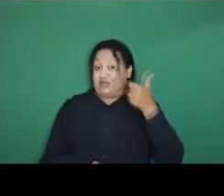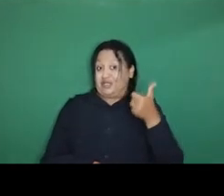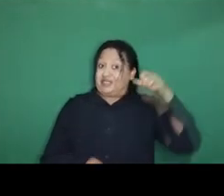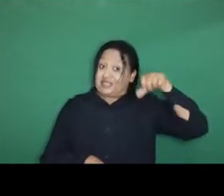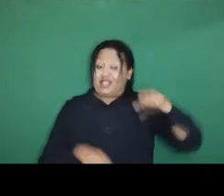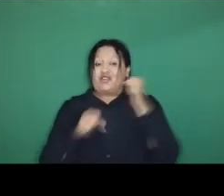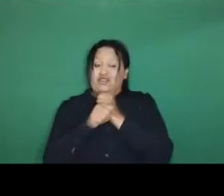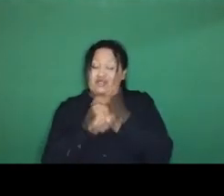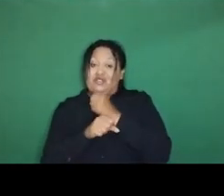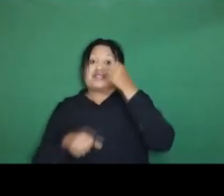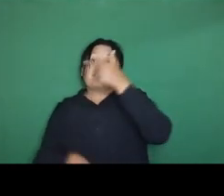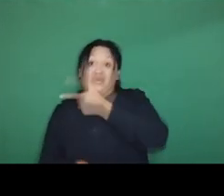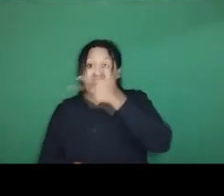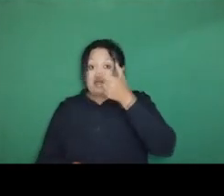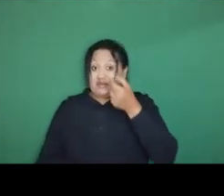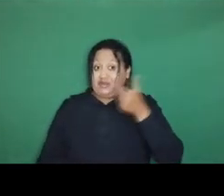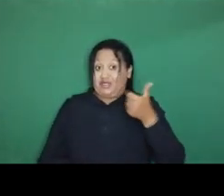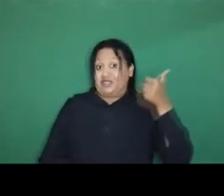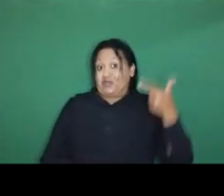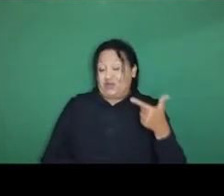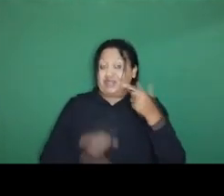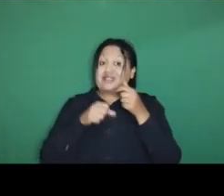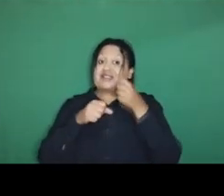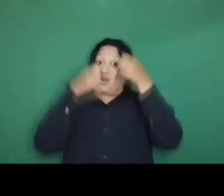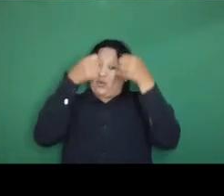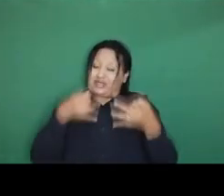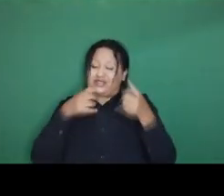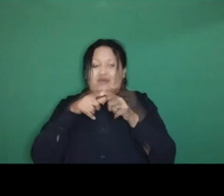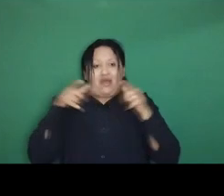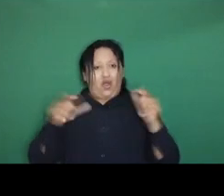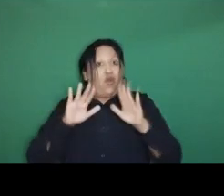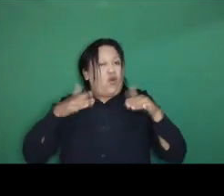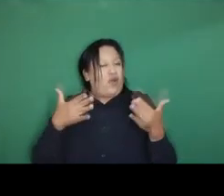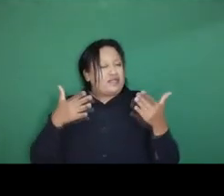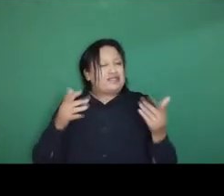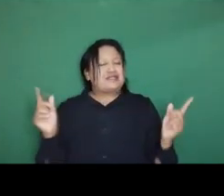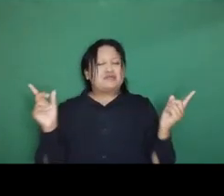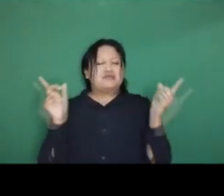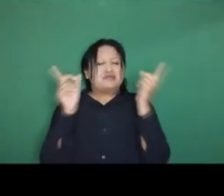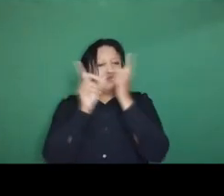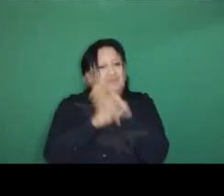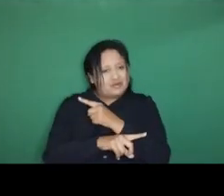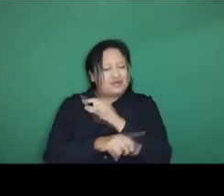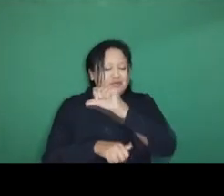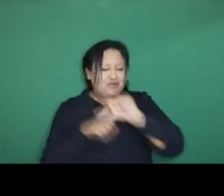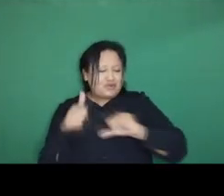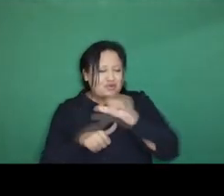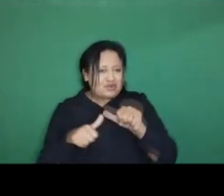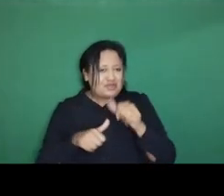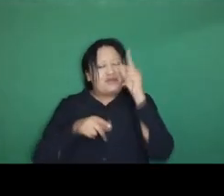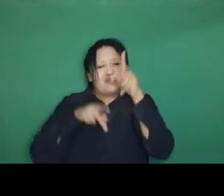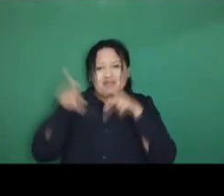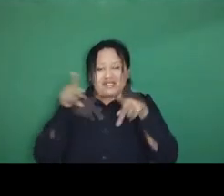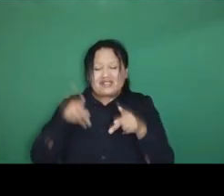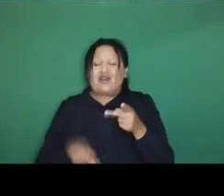quanto tempo maior quando a gente passa para a população adulta no centro aí da pirâmide a gente observa que em algumas